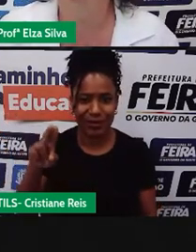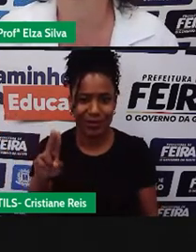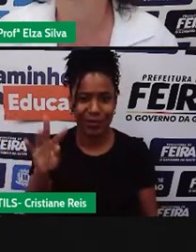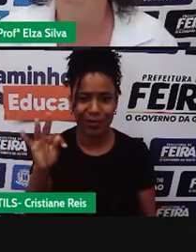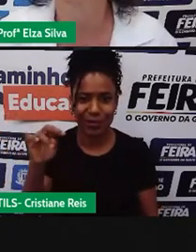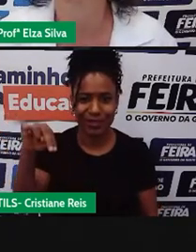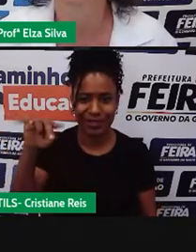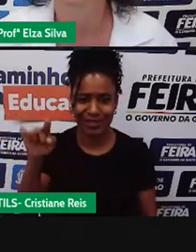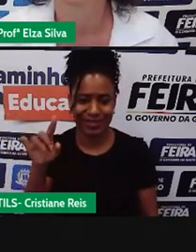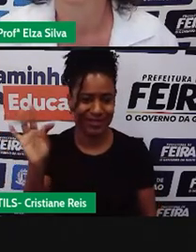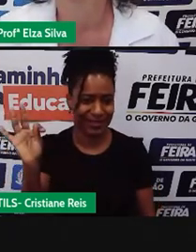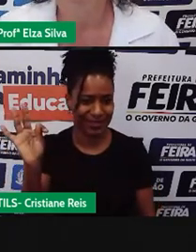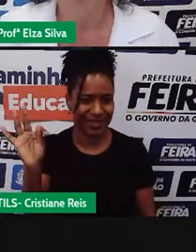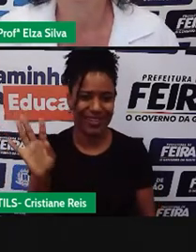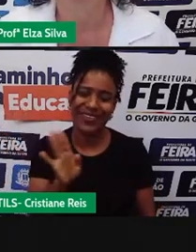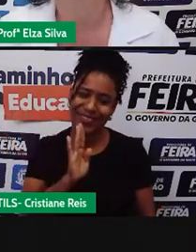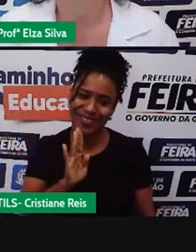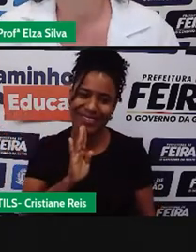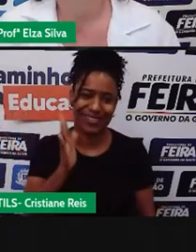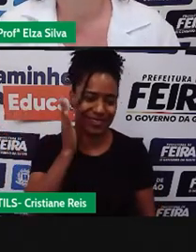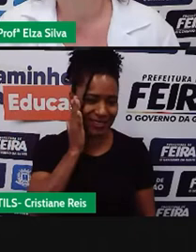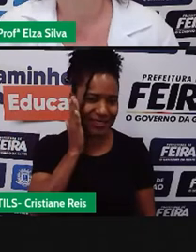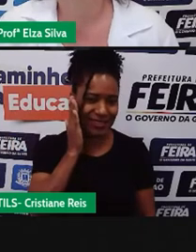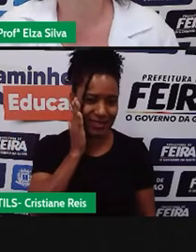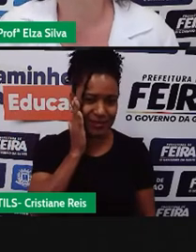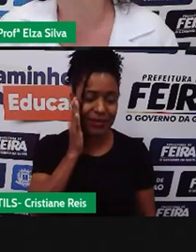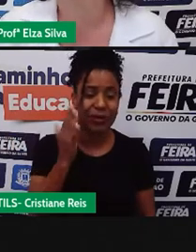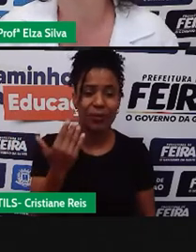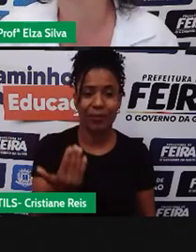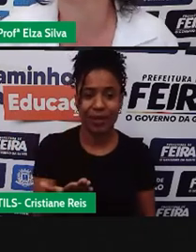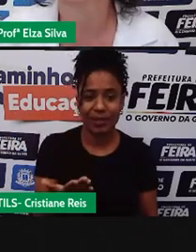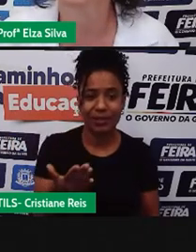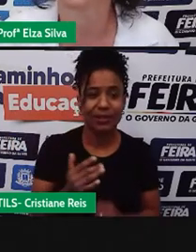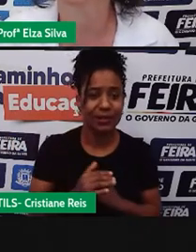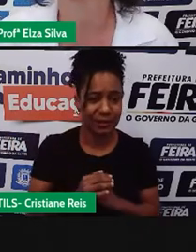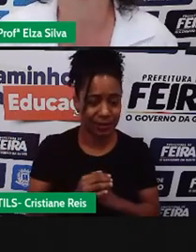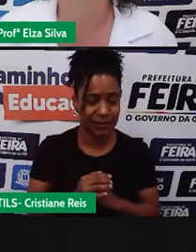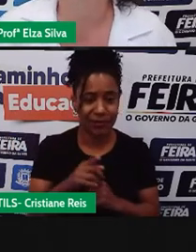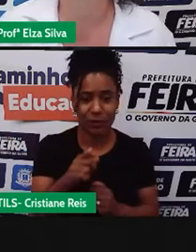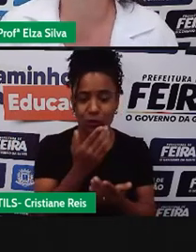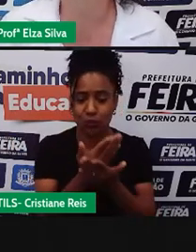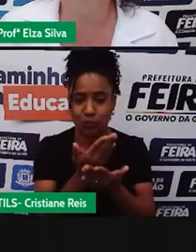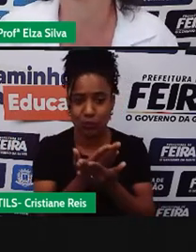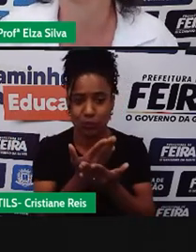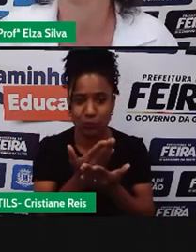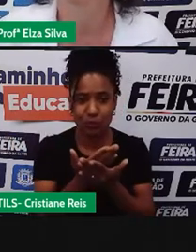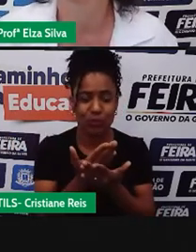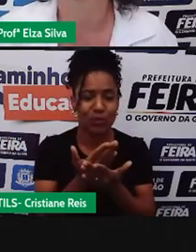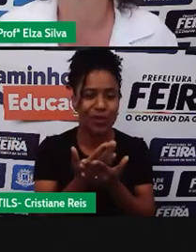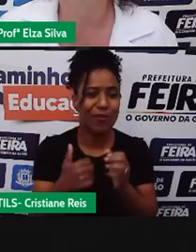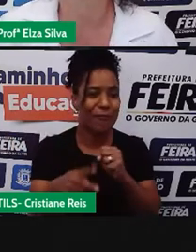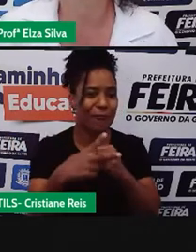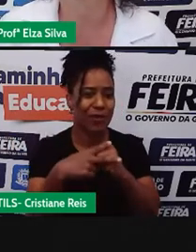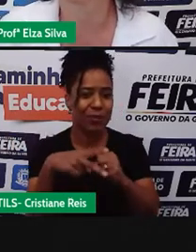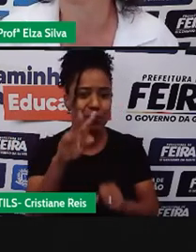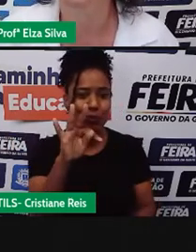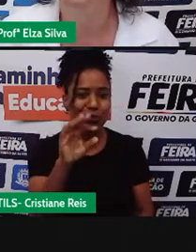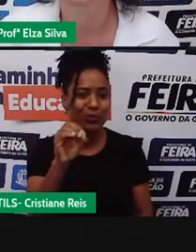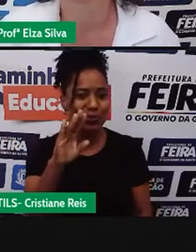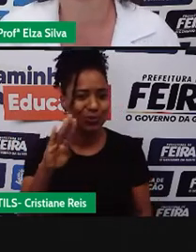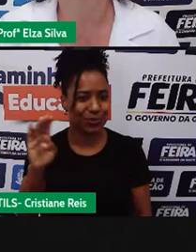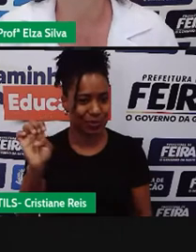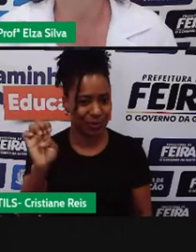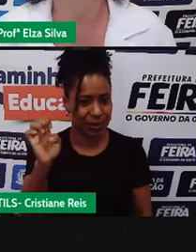da minha pergunta. Por que, desde quando vocês começaram a estudar o verbo to be, que vocês